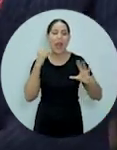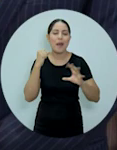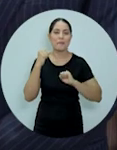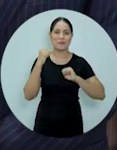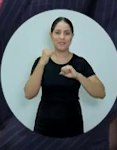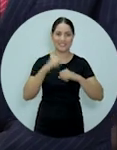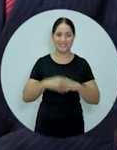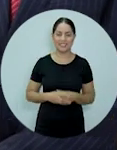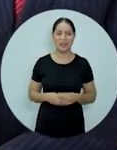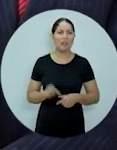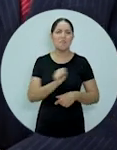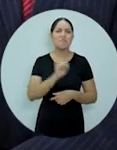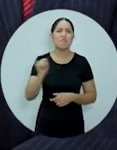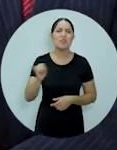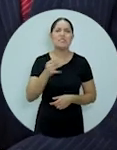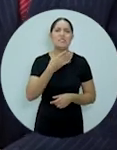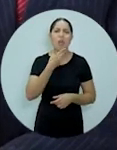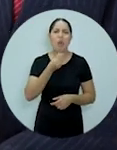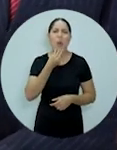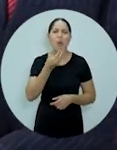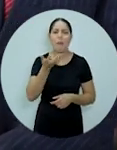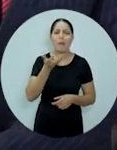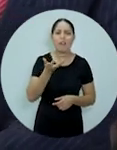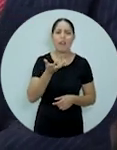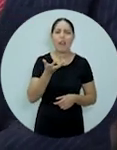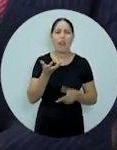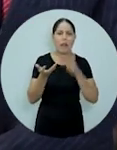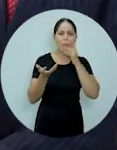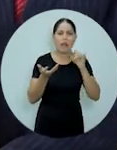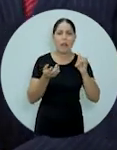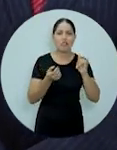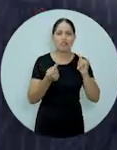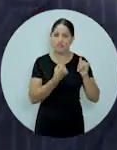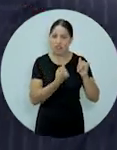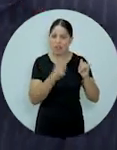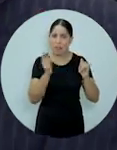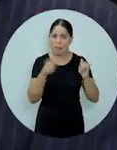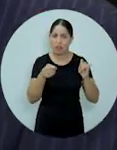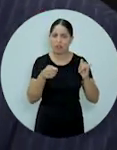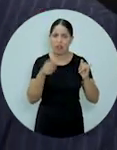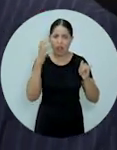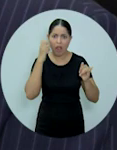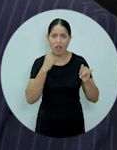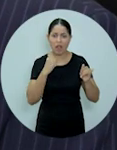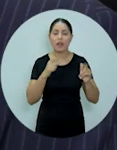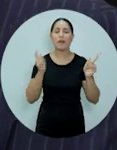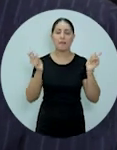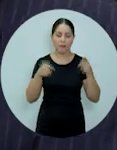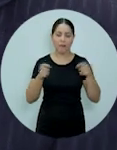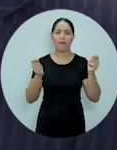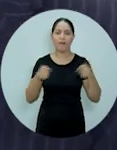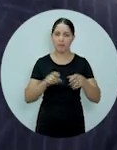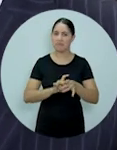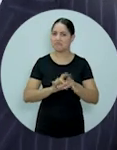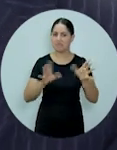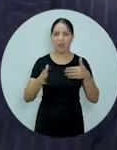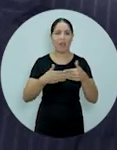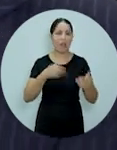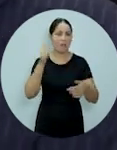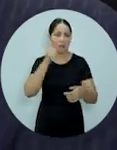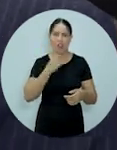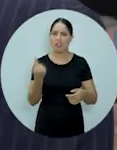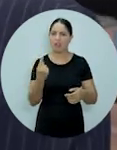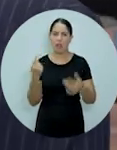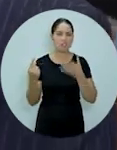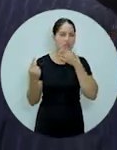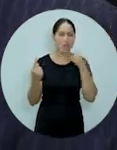amor. Se um homem quiser ser pai, ele pode adotar uma criança? Não há nenhuma discriminação de gênero. Pode ser o homem sozinho, pode